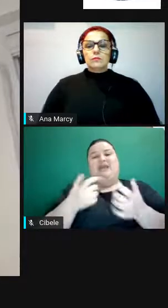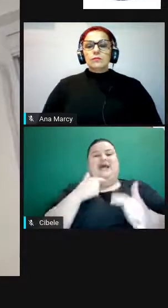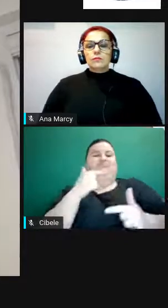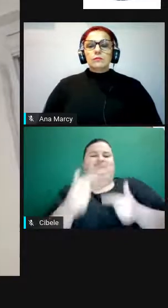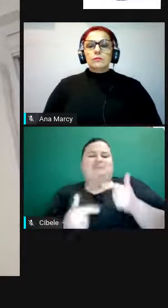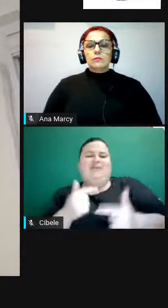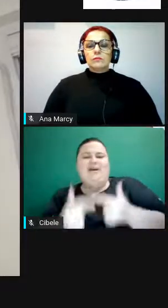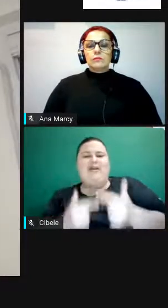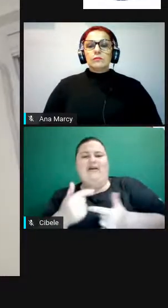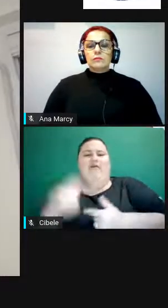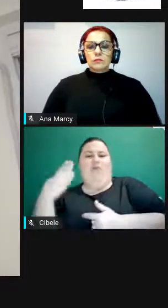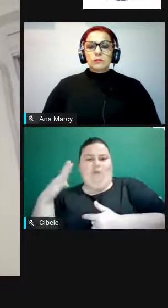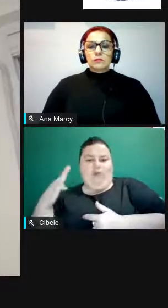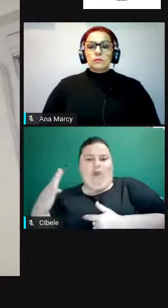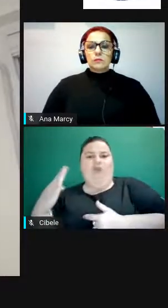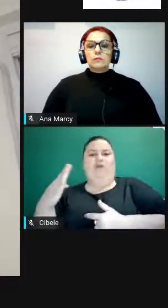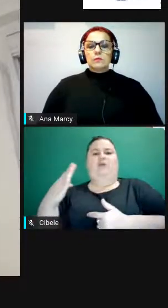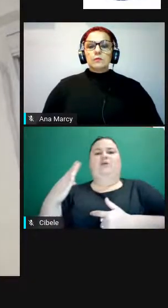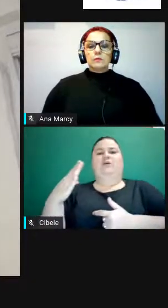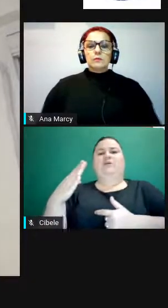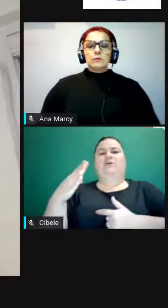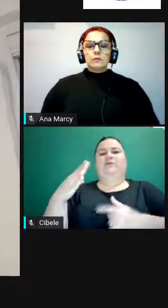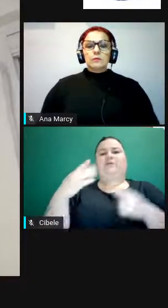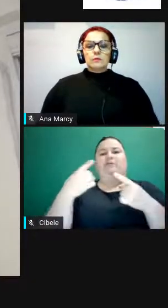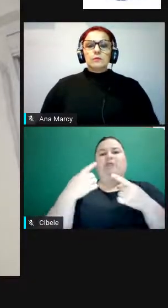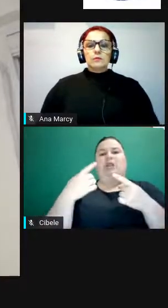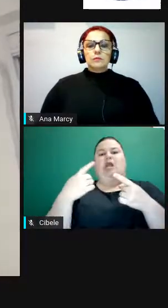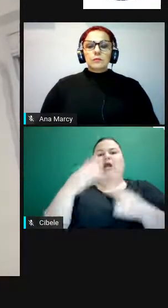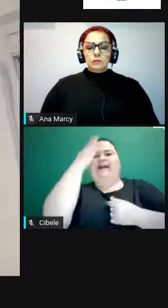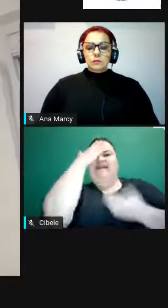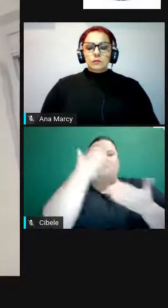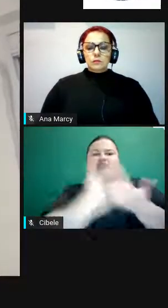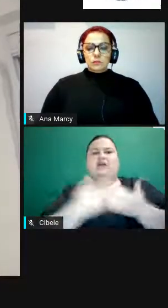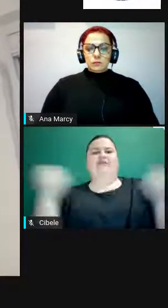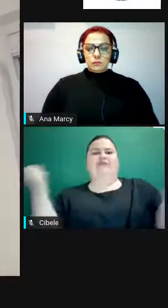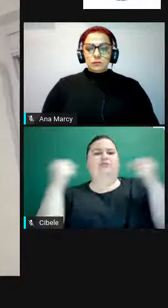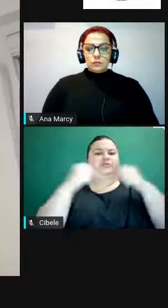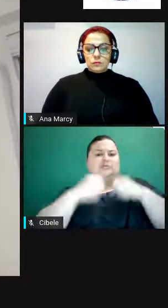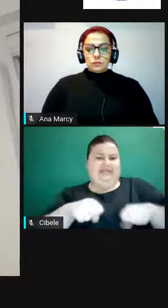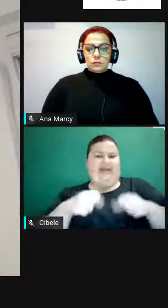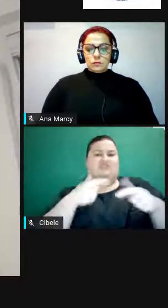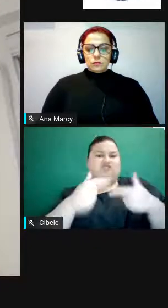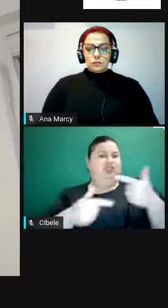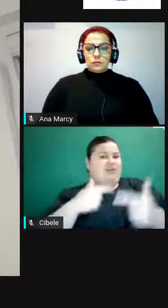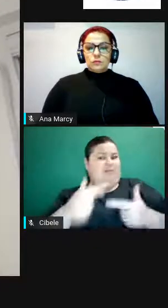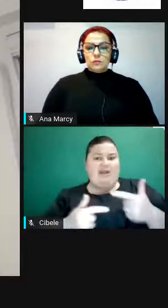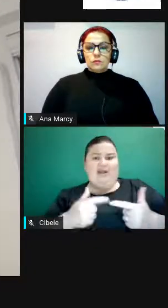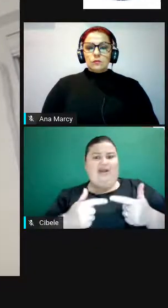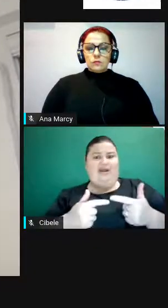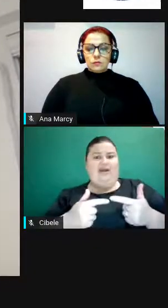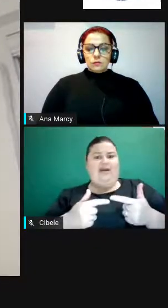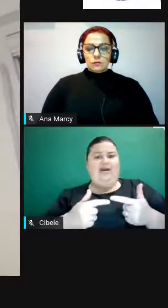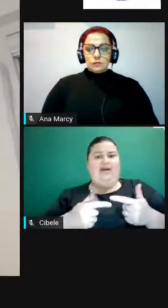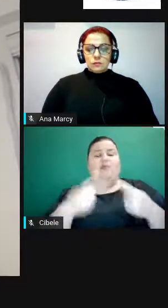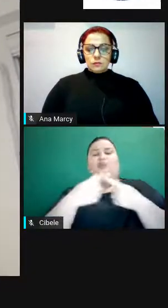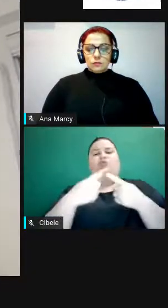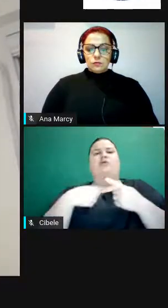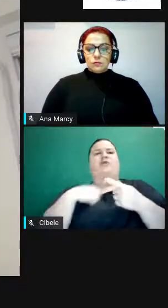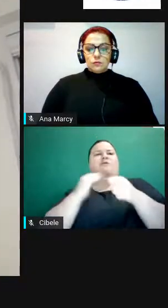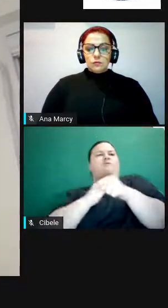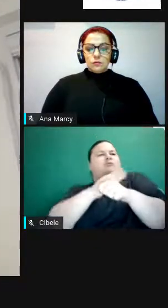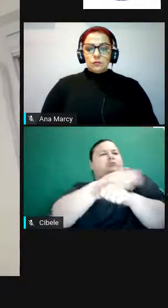acreditava muito não na possibilidade de trabalhar com o biólogo porque quando eu entrei eu lembro que eu ia lá no guia do estudante